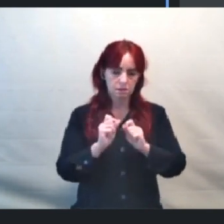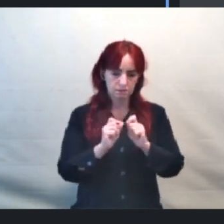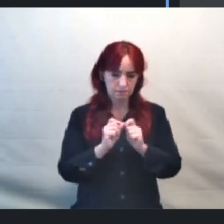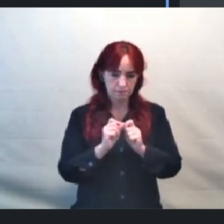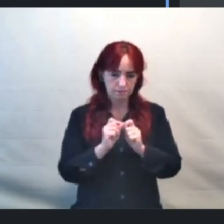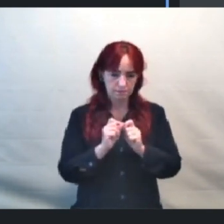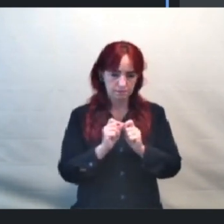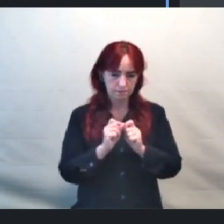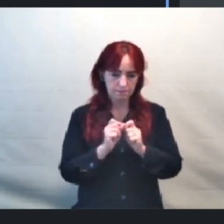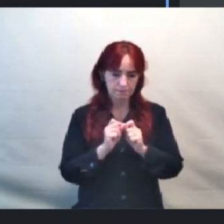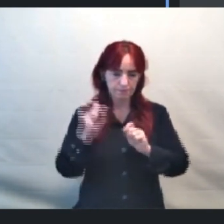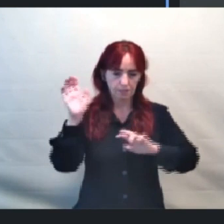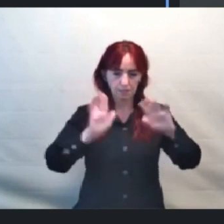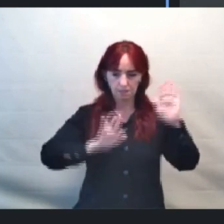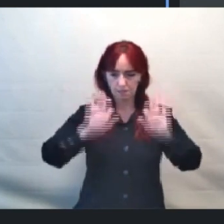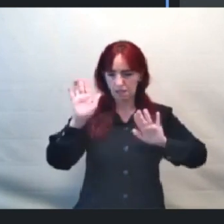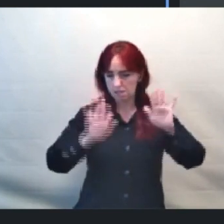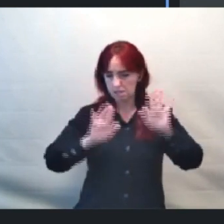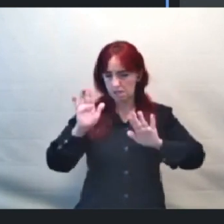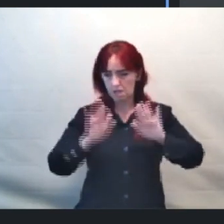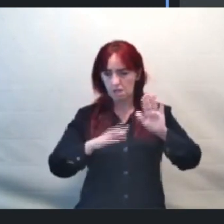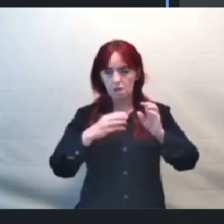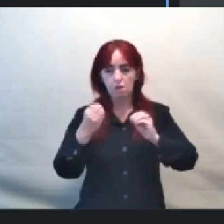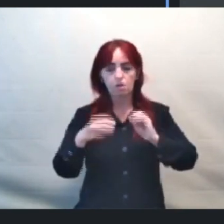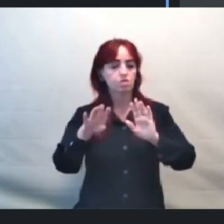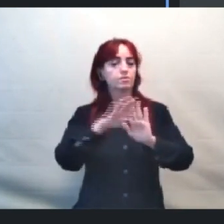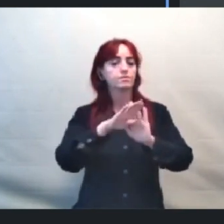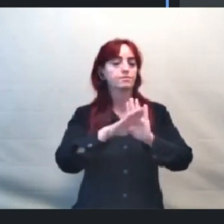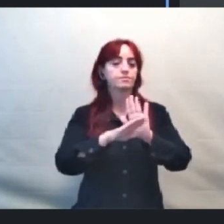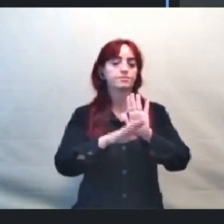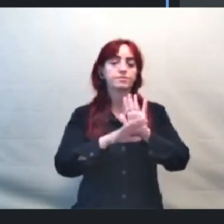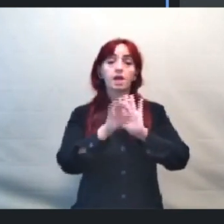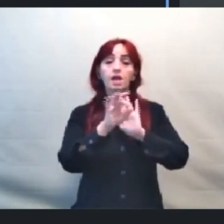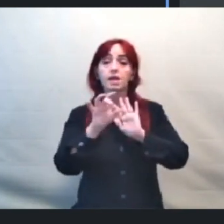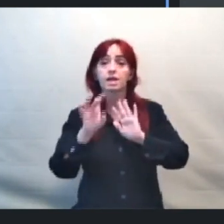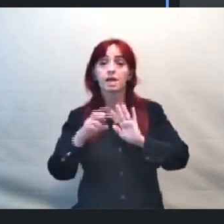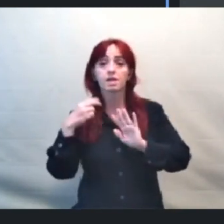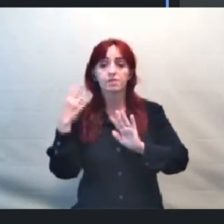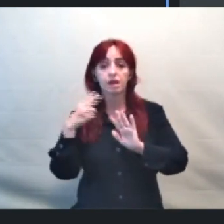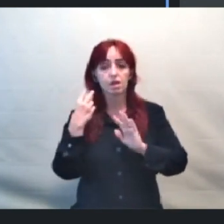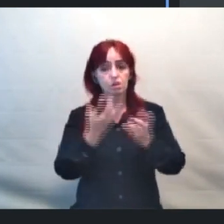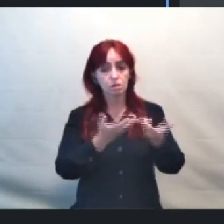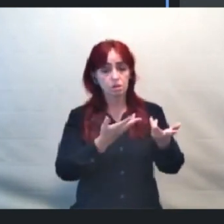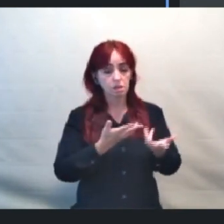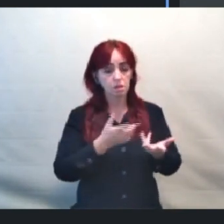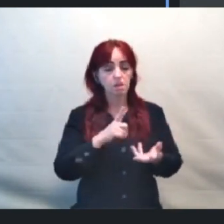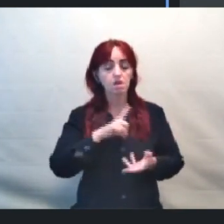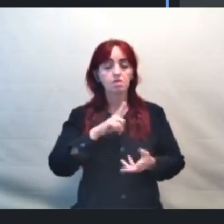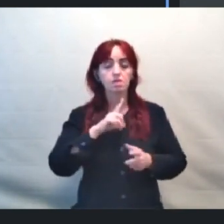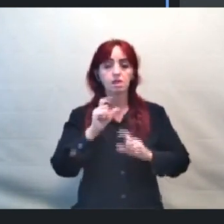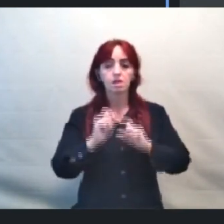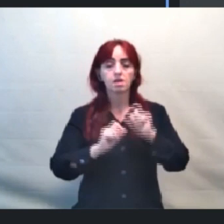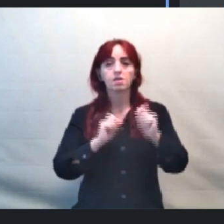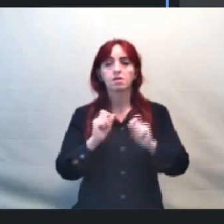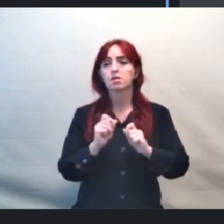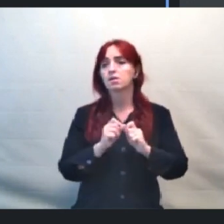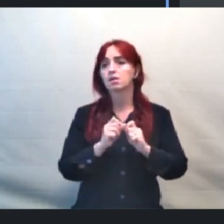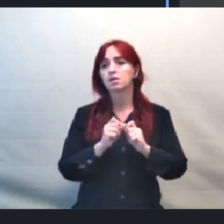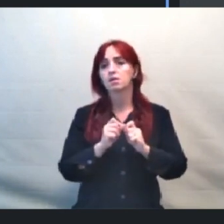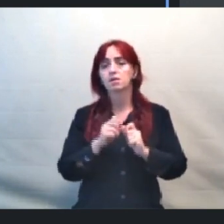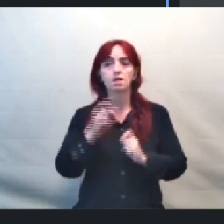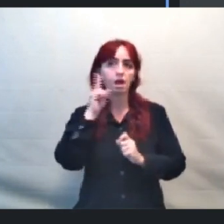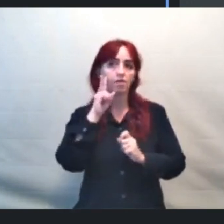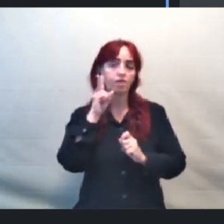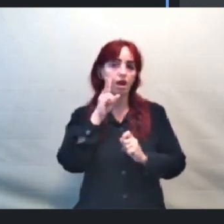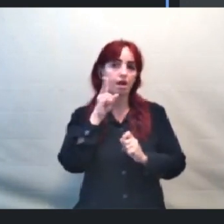de licitações, né, com esse corpo daquilo que cada vereador pretendia. Então a gente tem, vou lembrar de cabeça aqui,